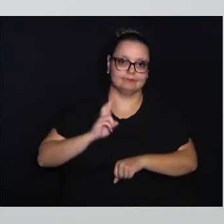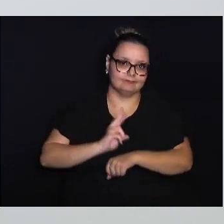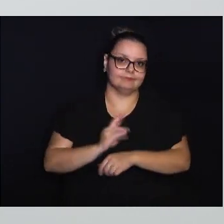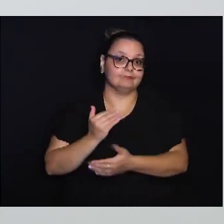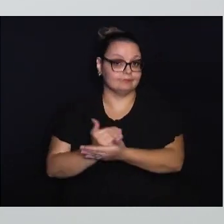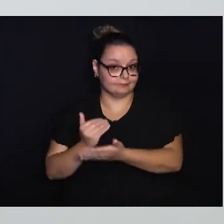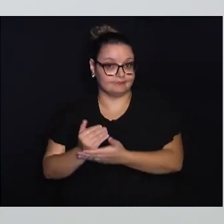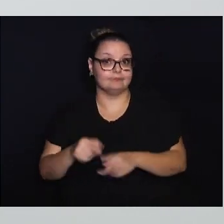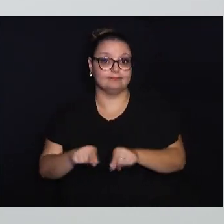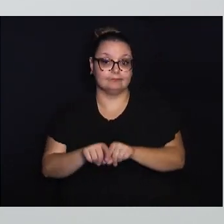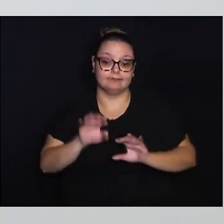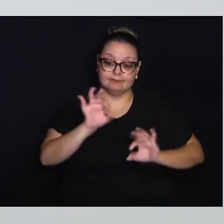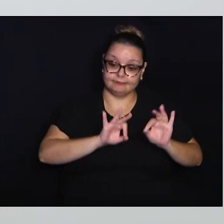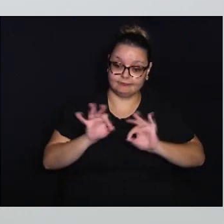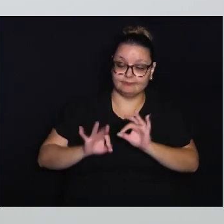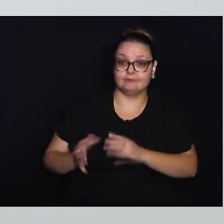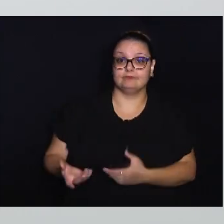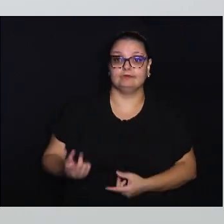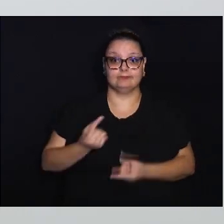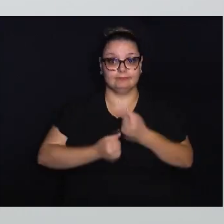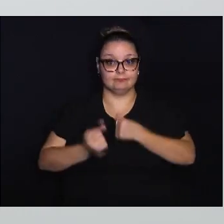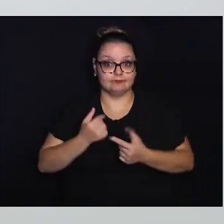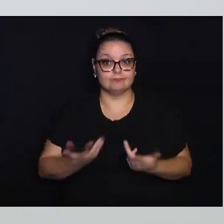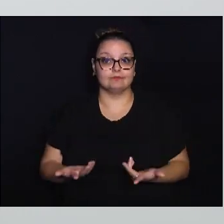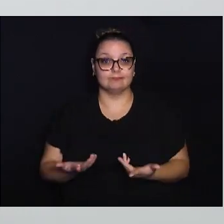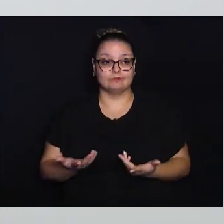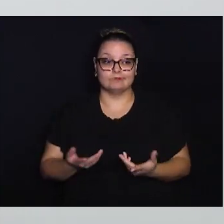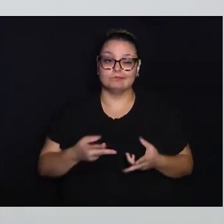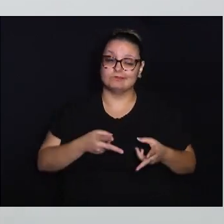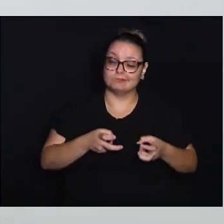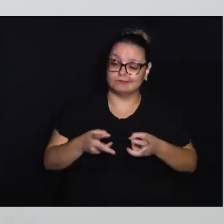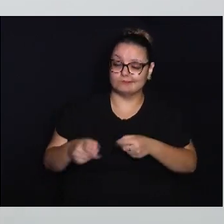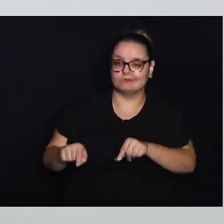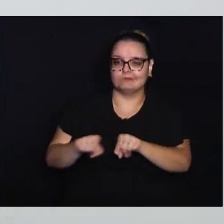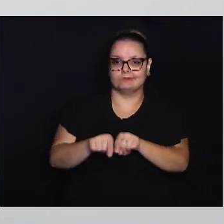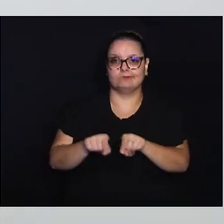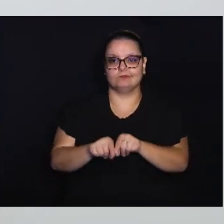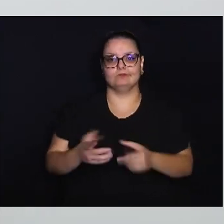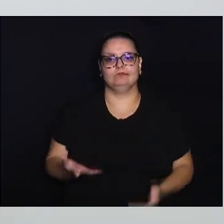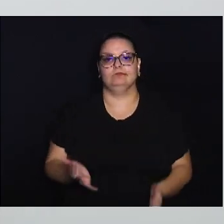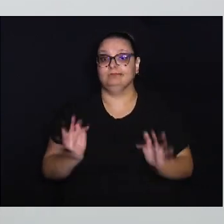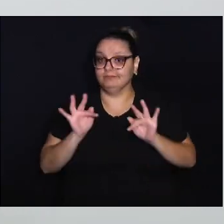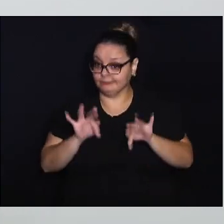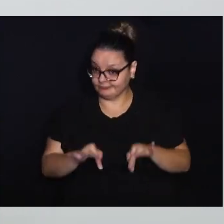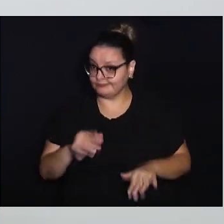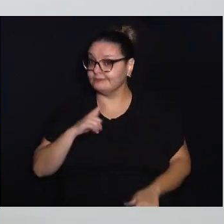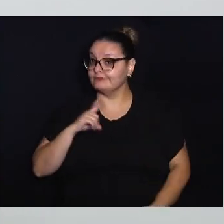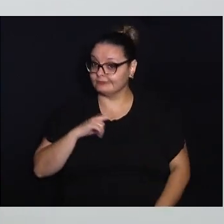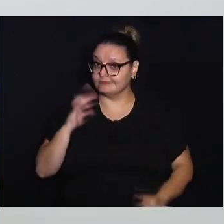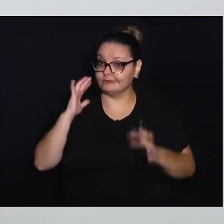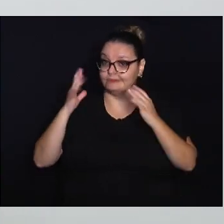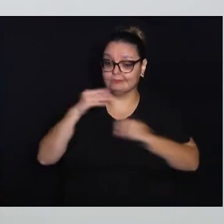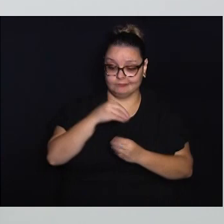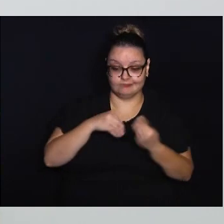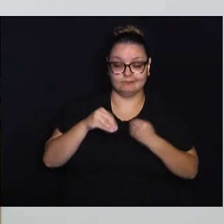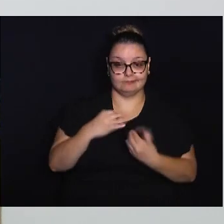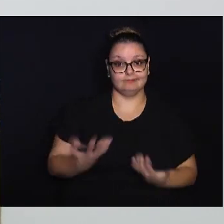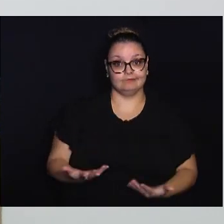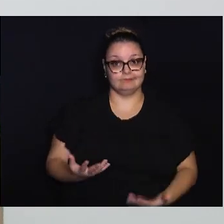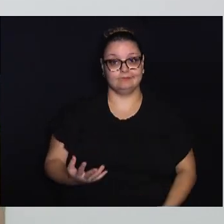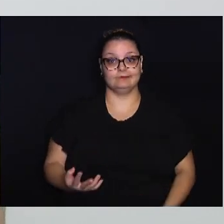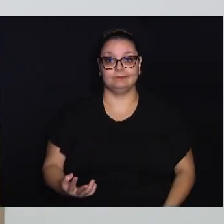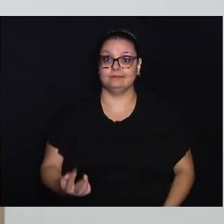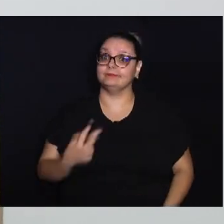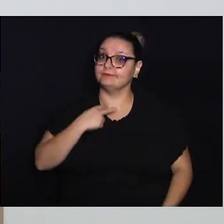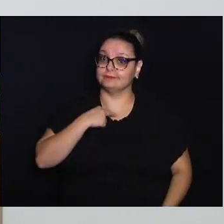ao financiamento. A gente vai olhar também para o planejamento financeiro, mas olhando também bem no finalzinho que existe um sonho envolvido,